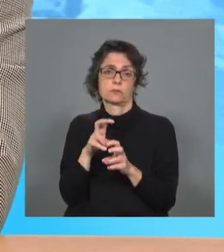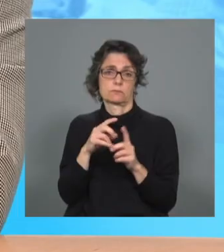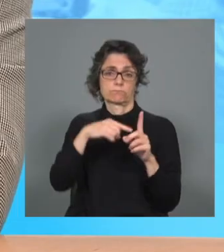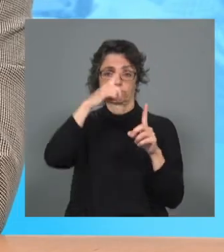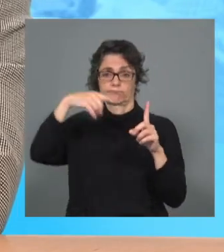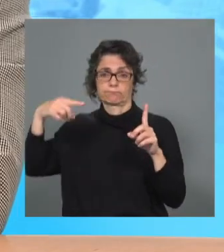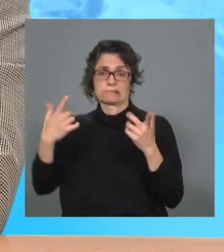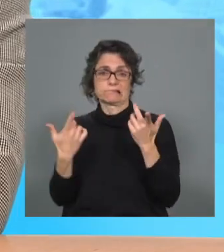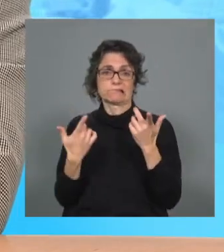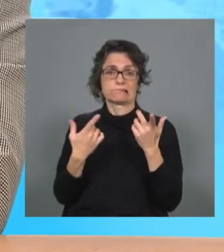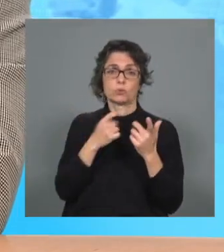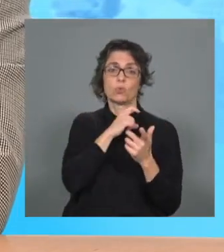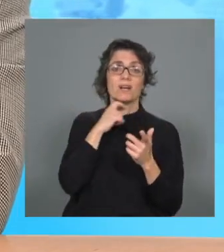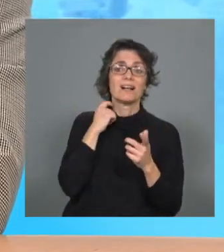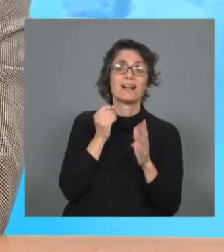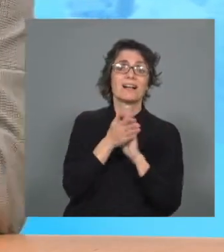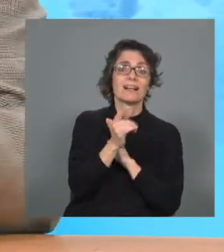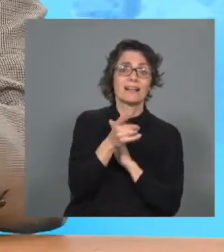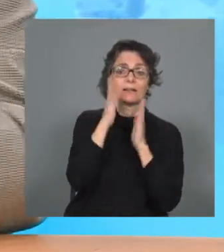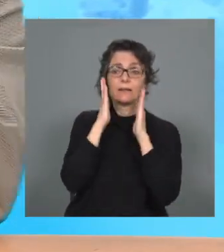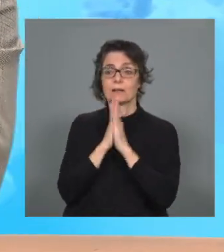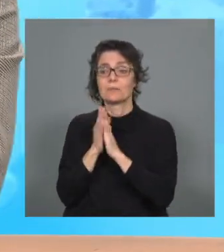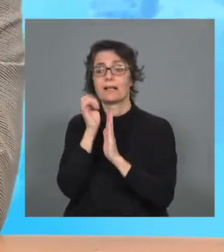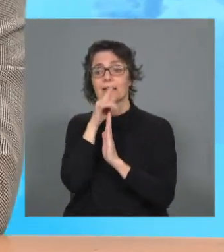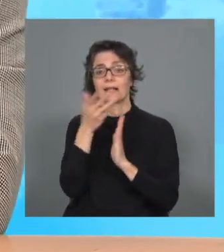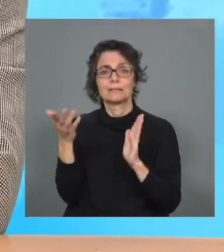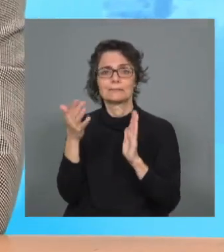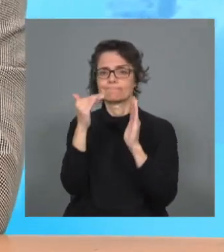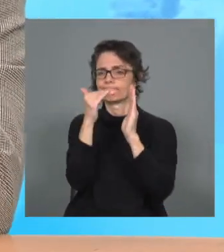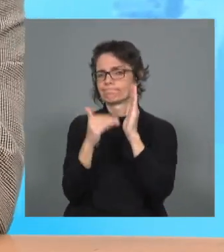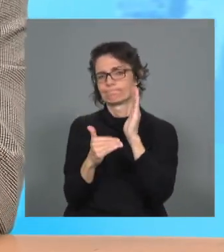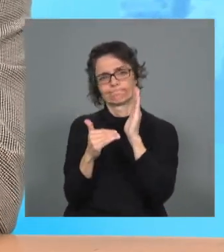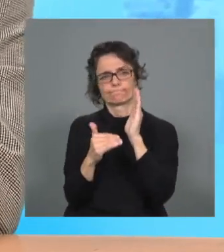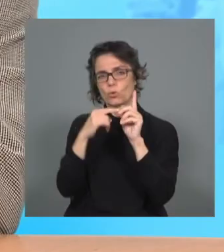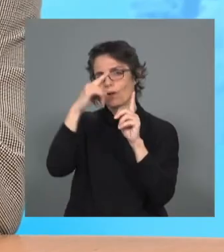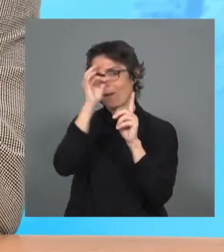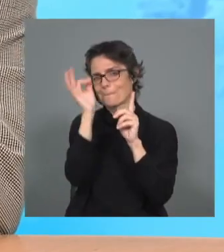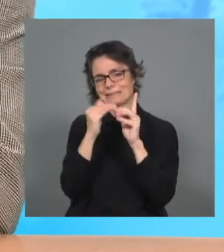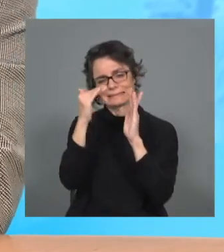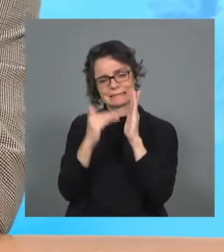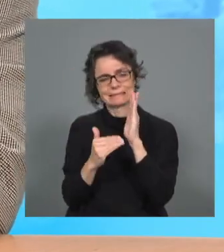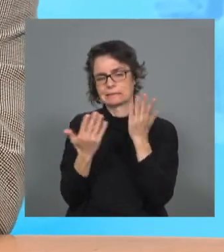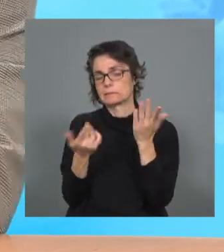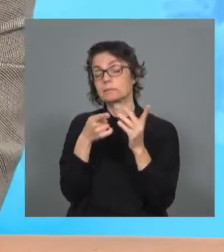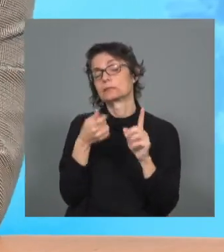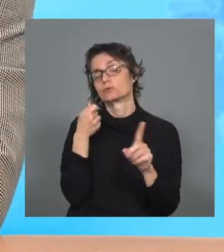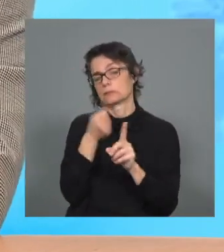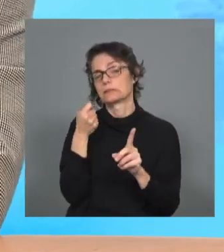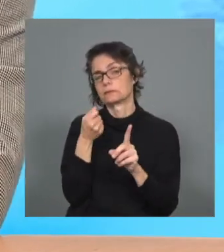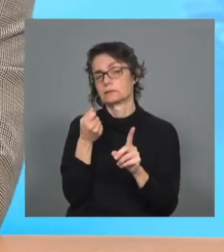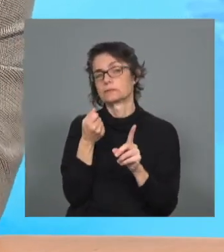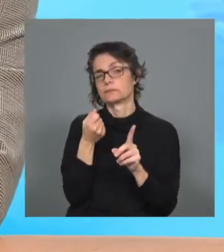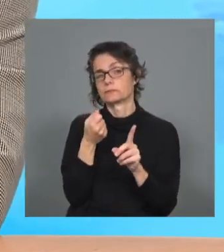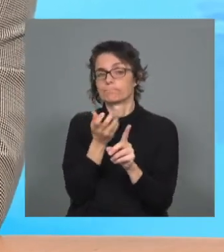sacerdotes, das religiosas, há um decréscimo. Mas aí realmente isso é um desafio, essa é a sua questão, isso